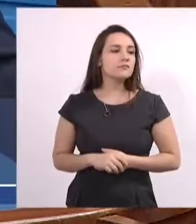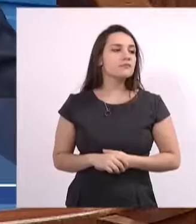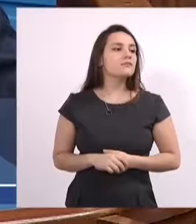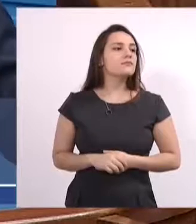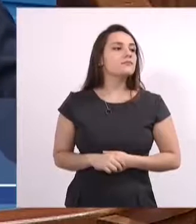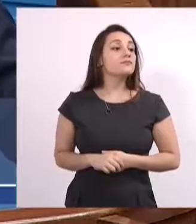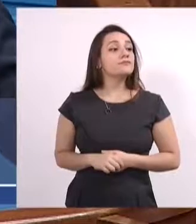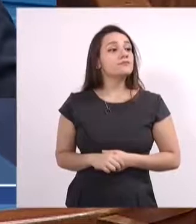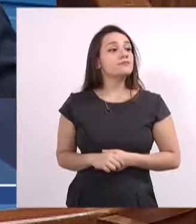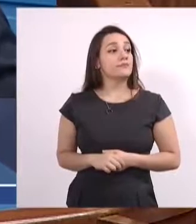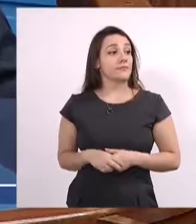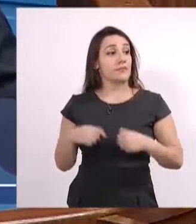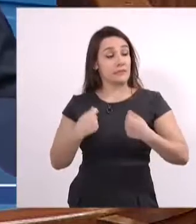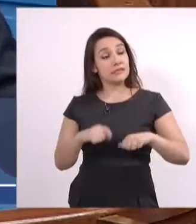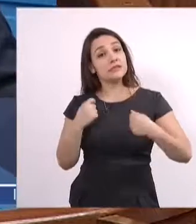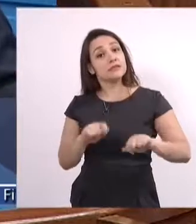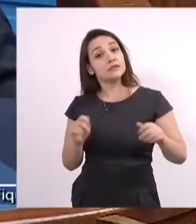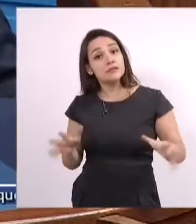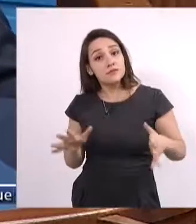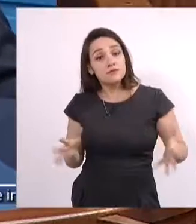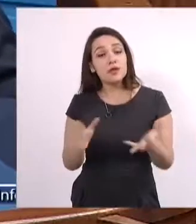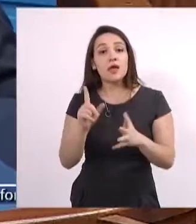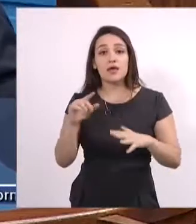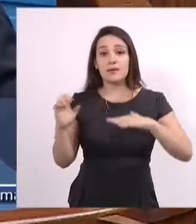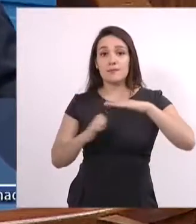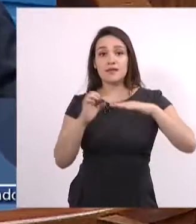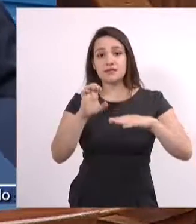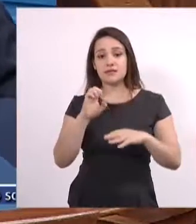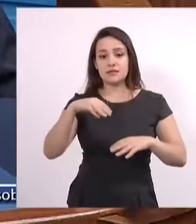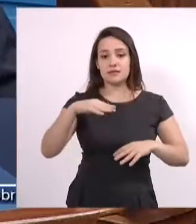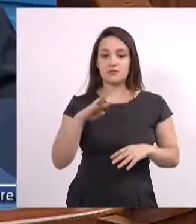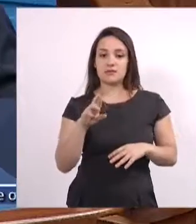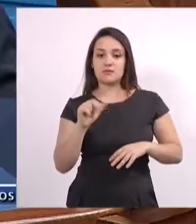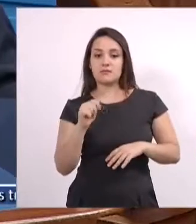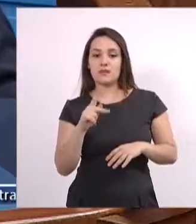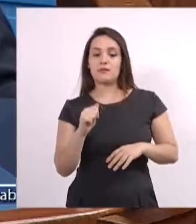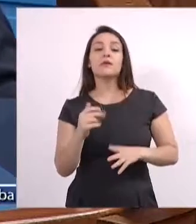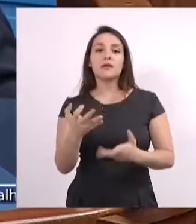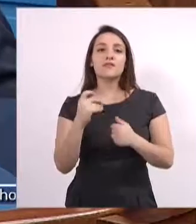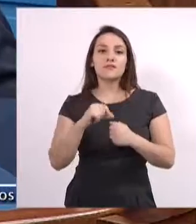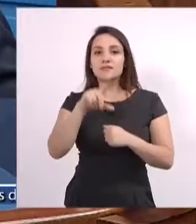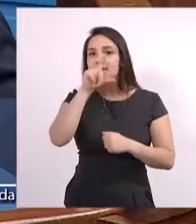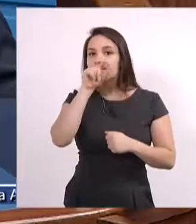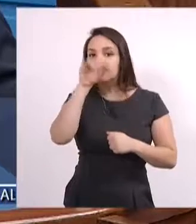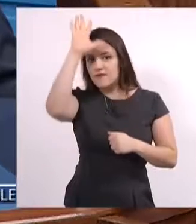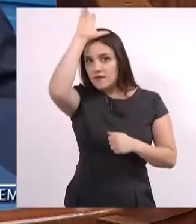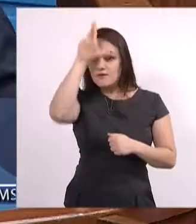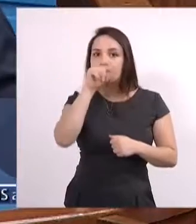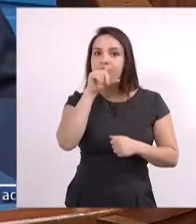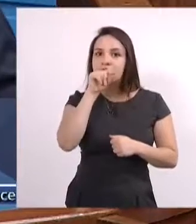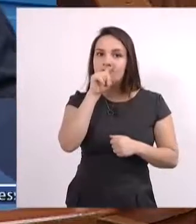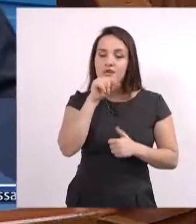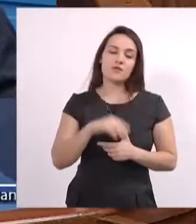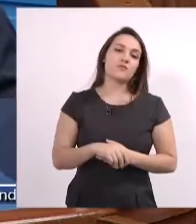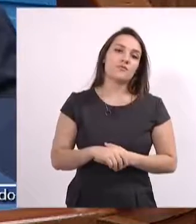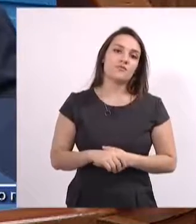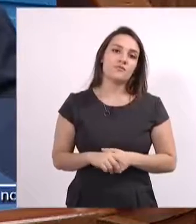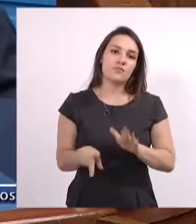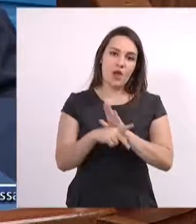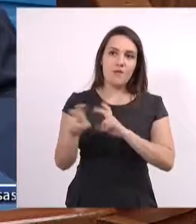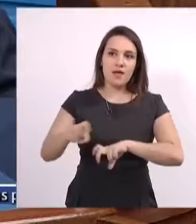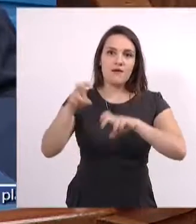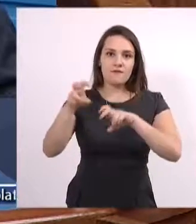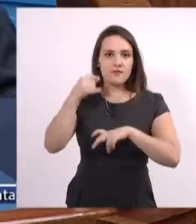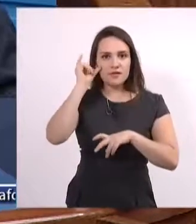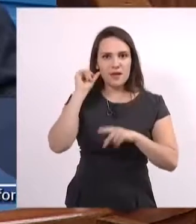que houve, até estudos pela Embrapa, para produzir o frango caipira. E para abater esse